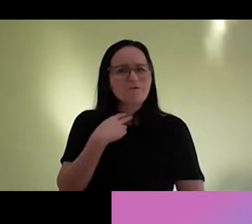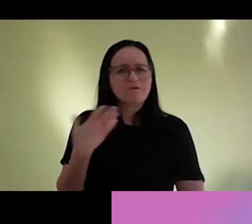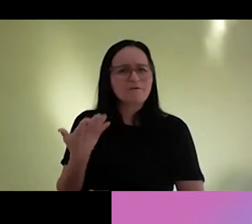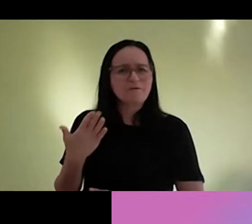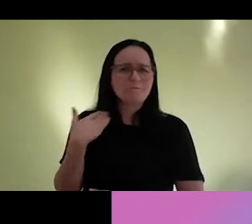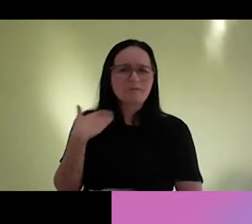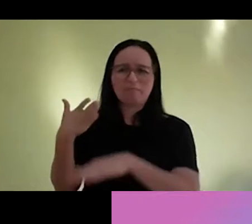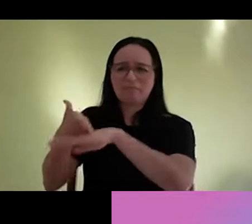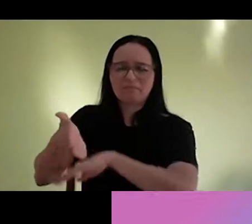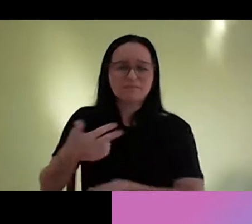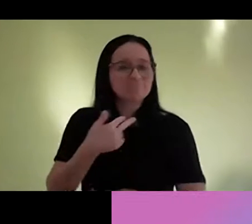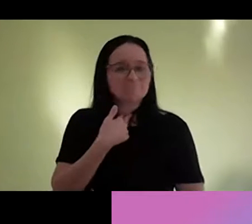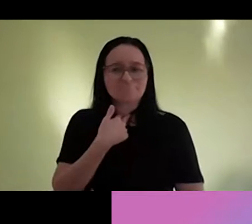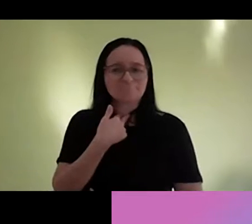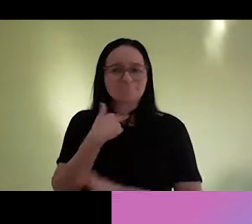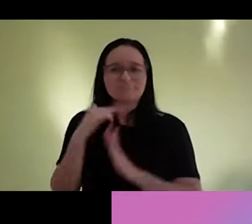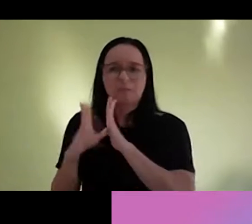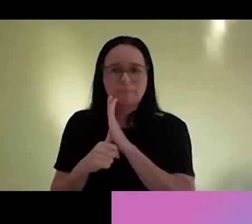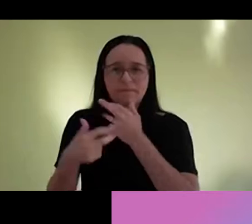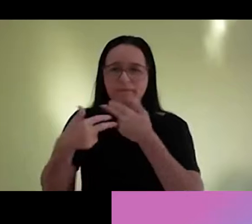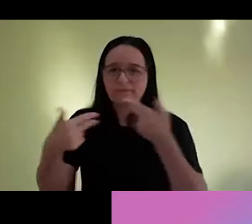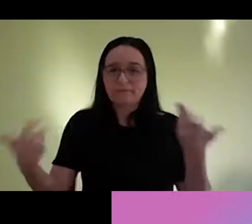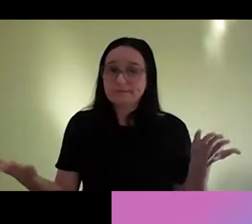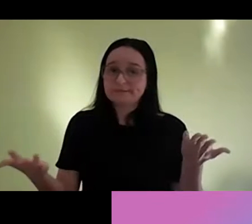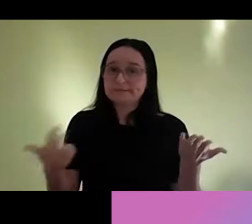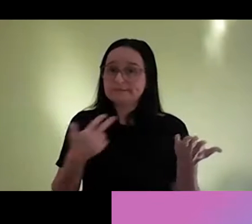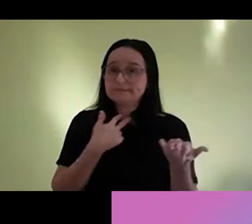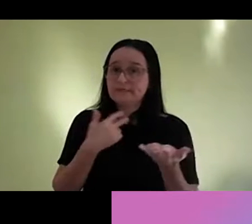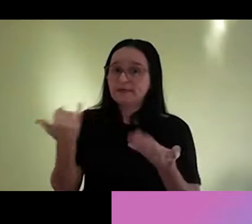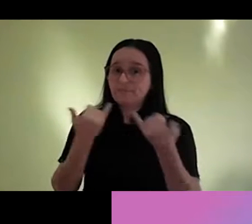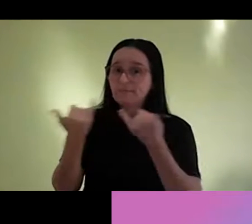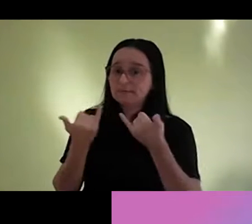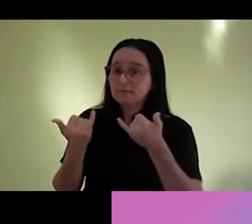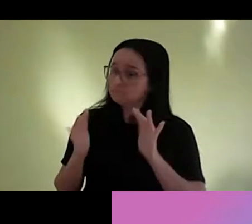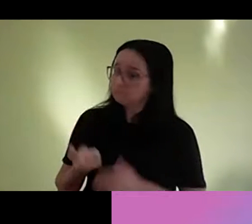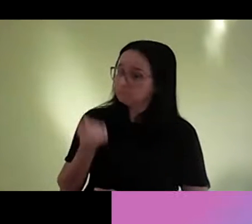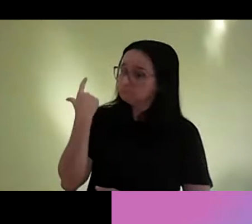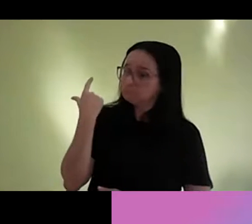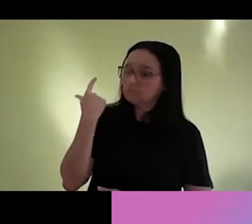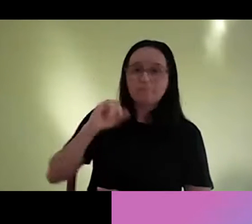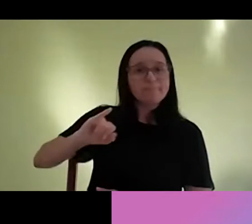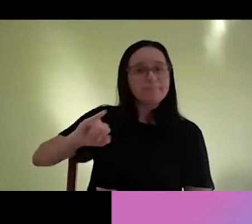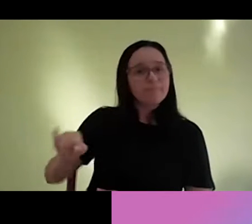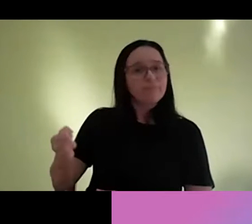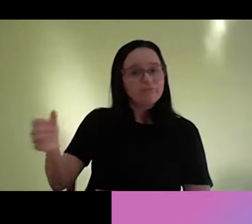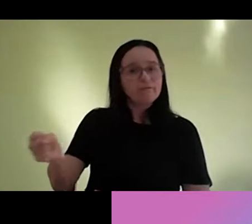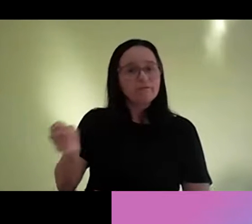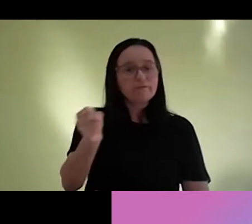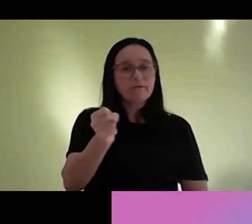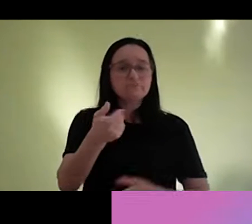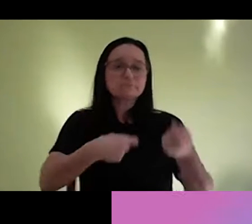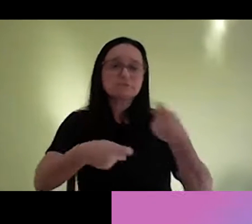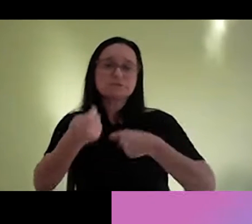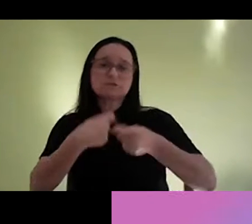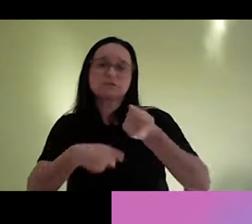não consigo fraudar essa informação peraí por que não utilizar ela nos negócios para